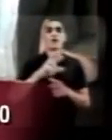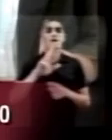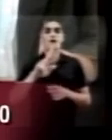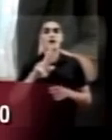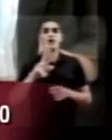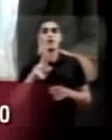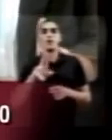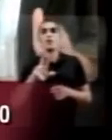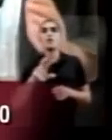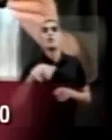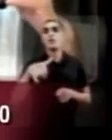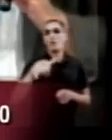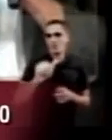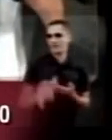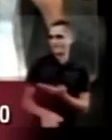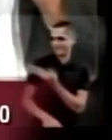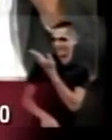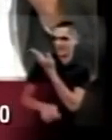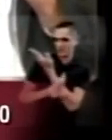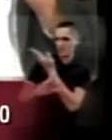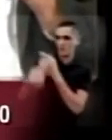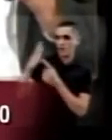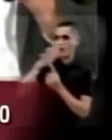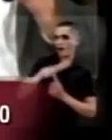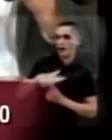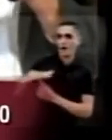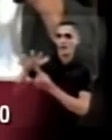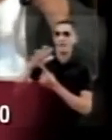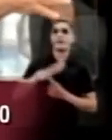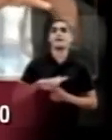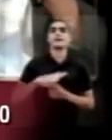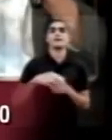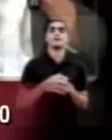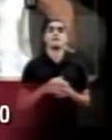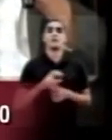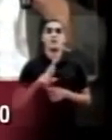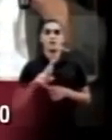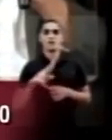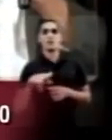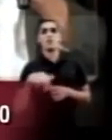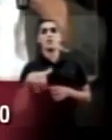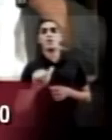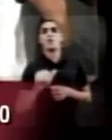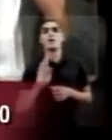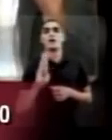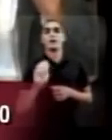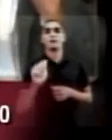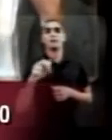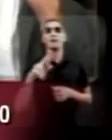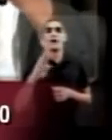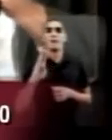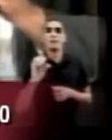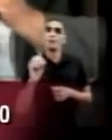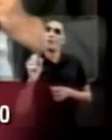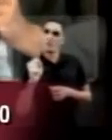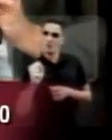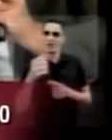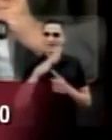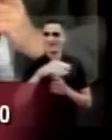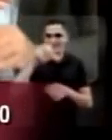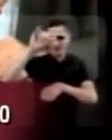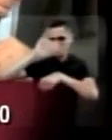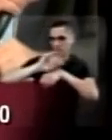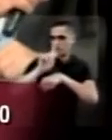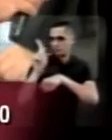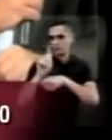2 sábados, nós teremos 10 coletores na praça, que as pessoas